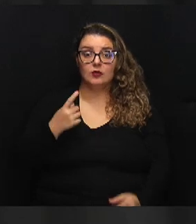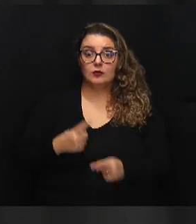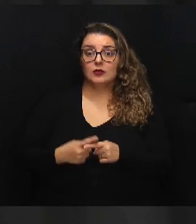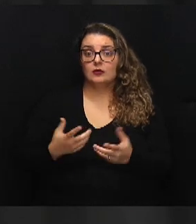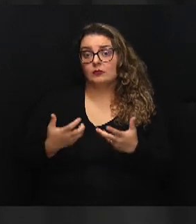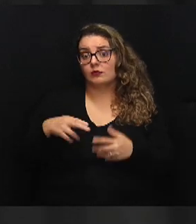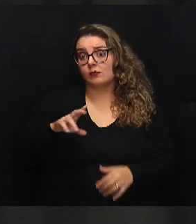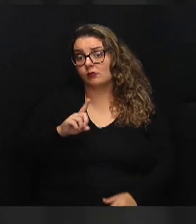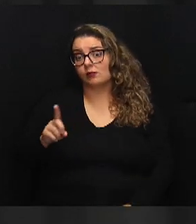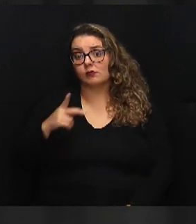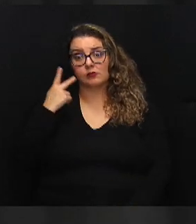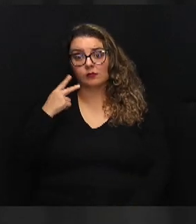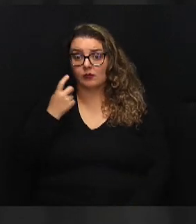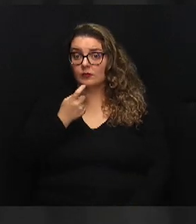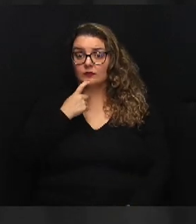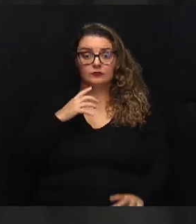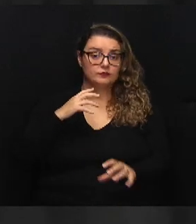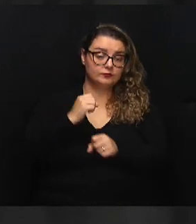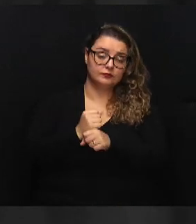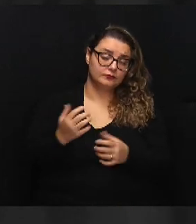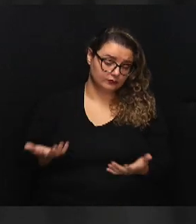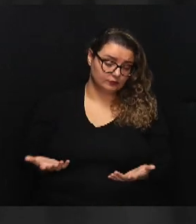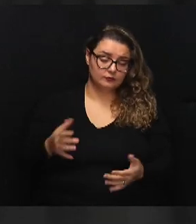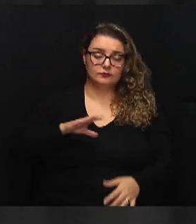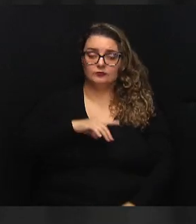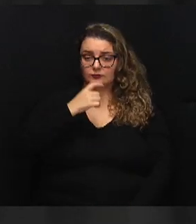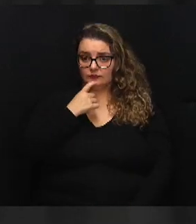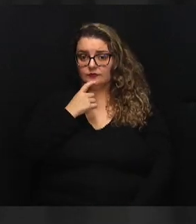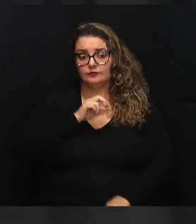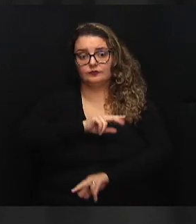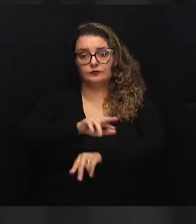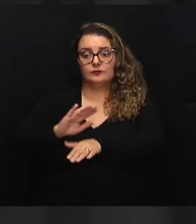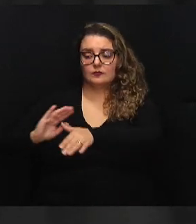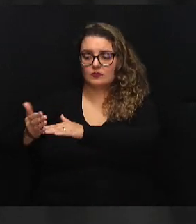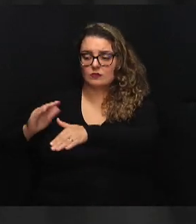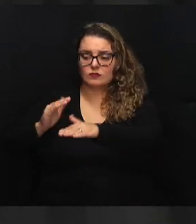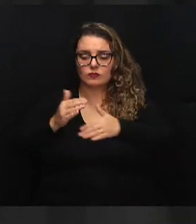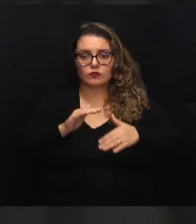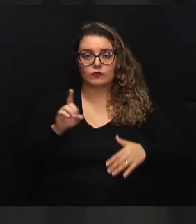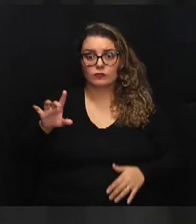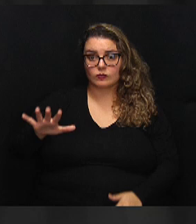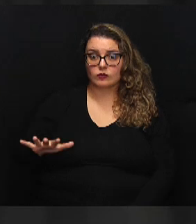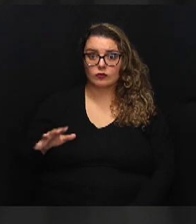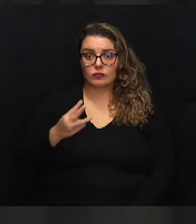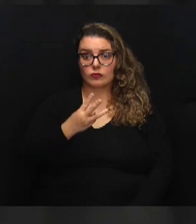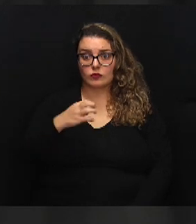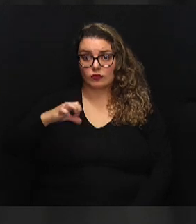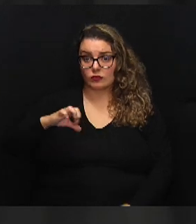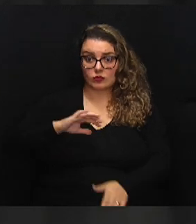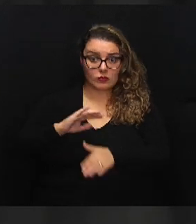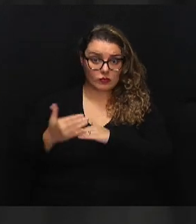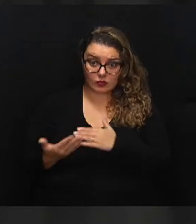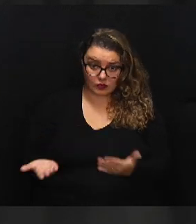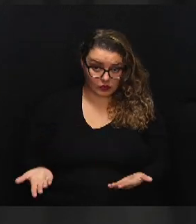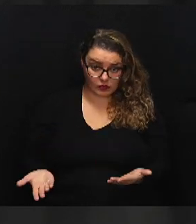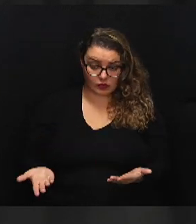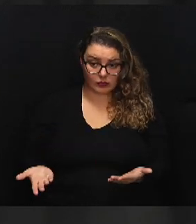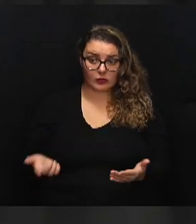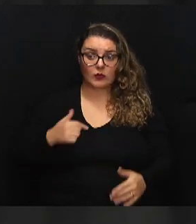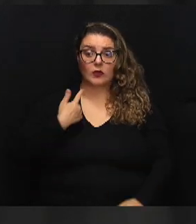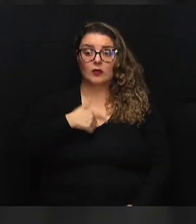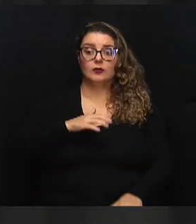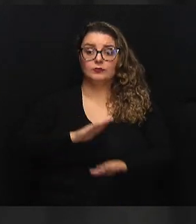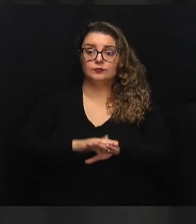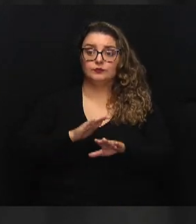eu sou vereador de Campinas inteiro. E Campinas tem muitos bairros. O distrito tem 39 bairros. E a gente tem